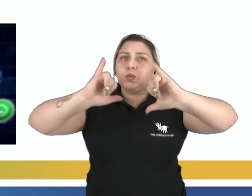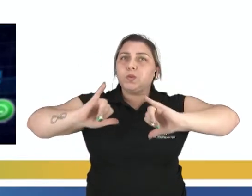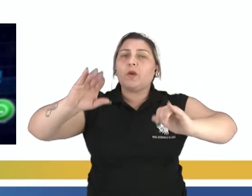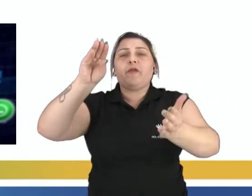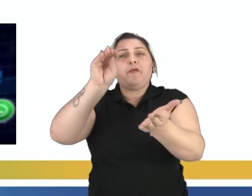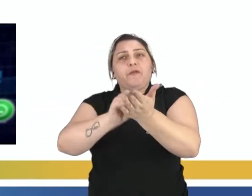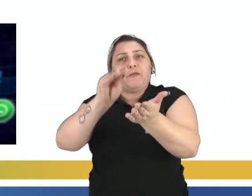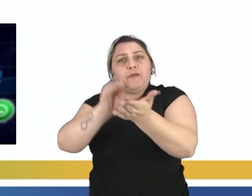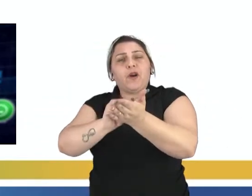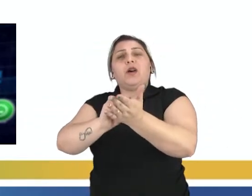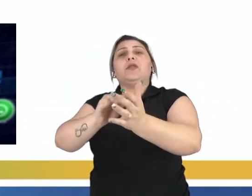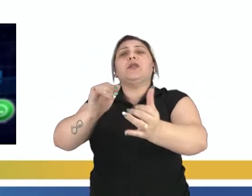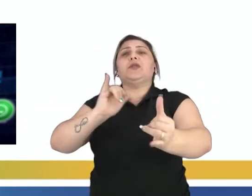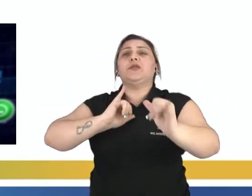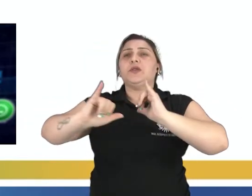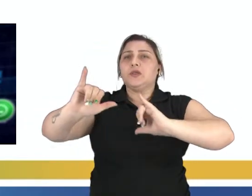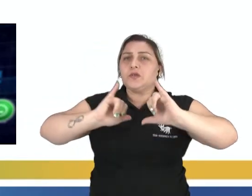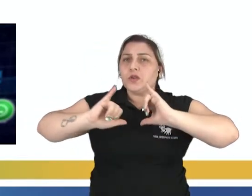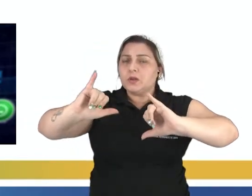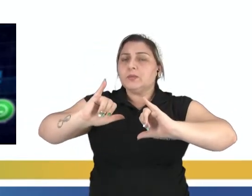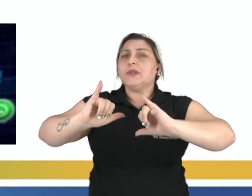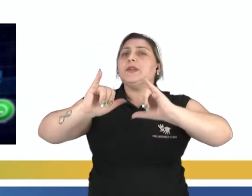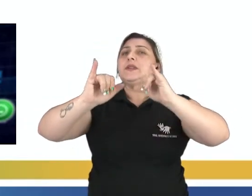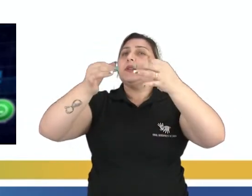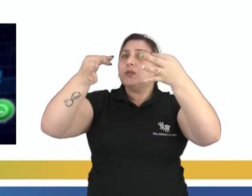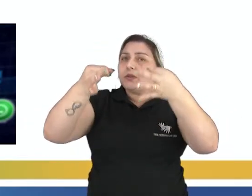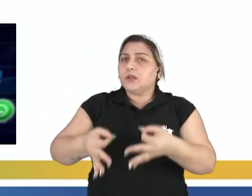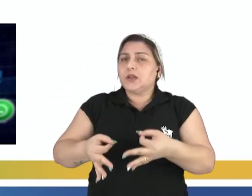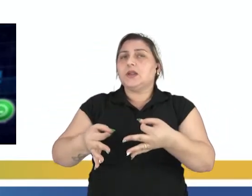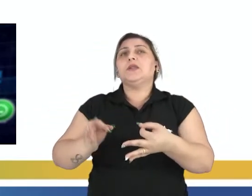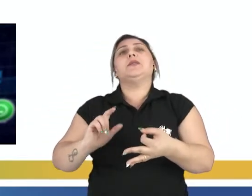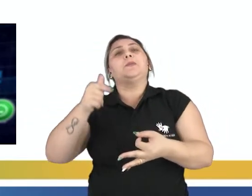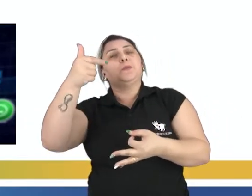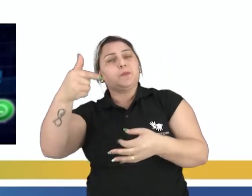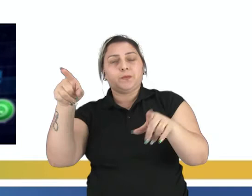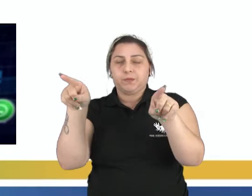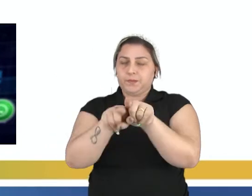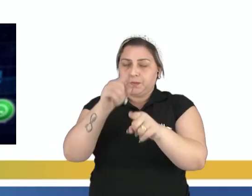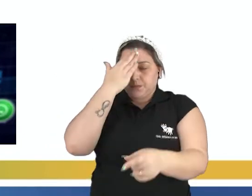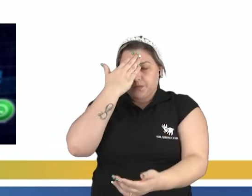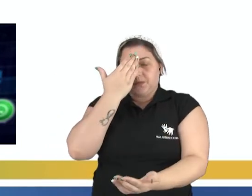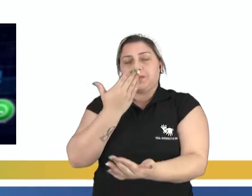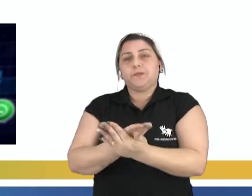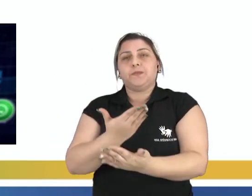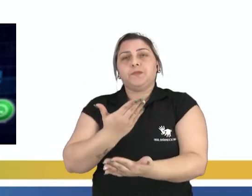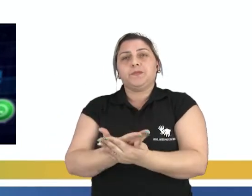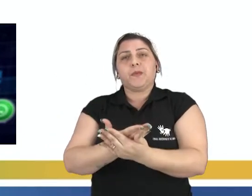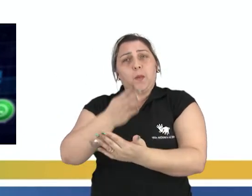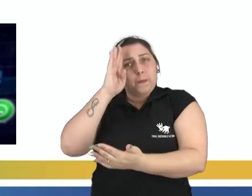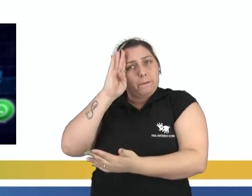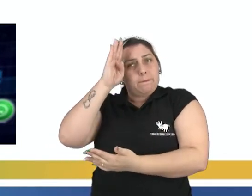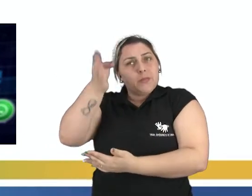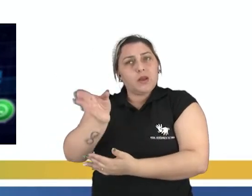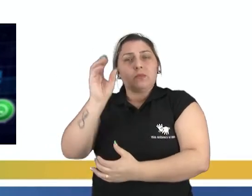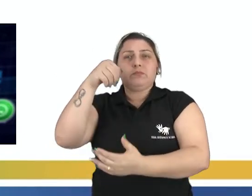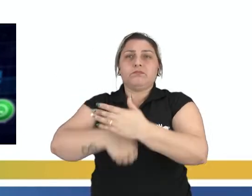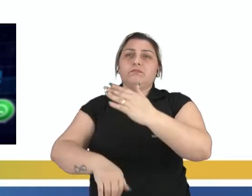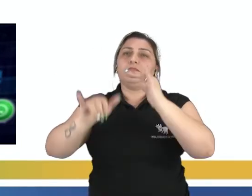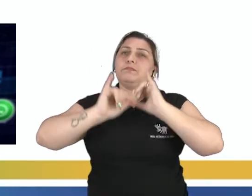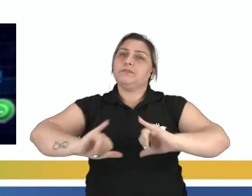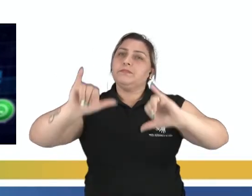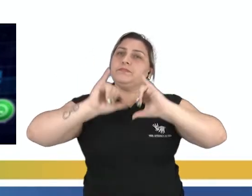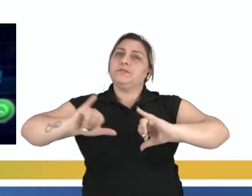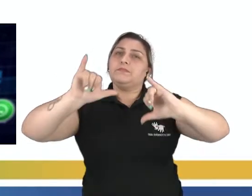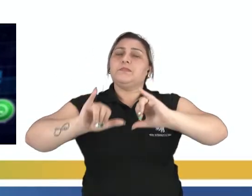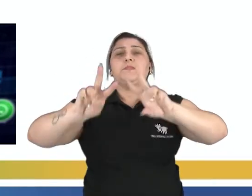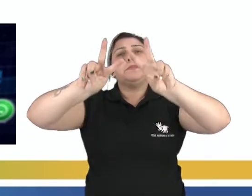propagação da desinformação por meio da ferramenta. Esse aí é um outro fato, eu acredito que é o primordial dentro da notícia, né?